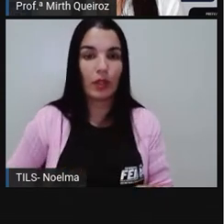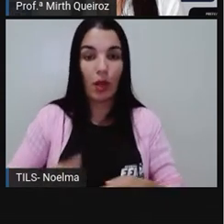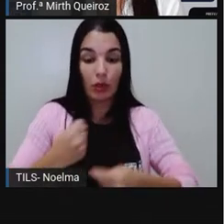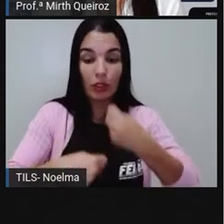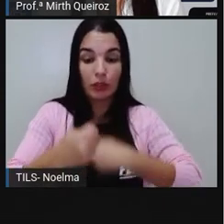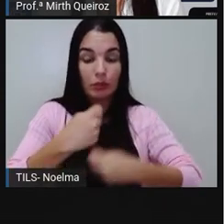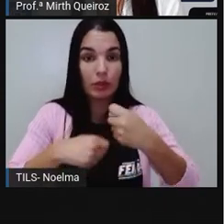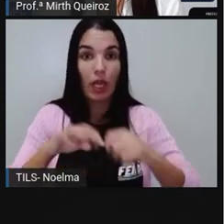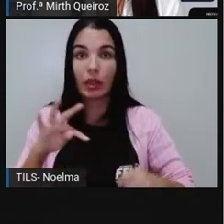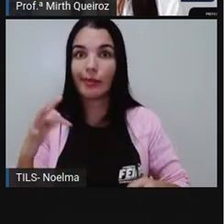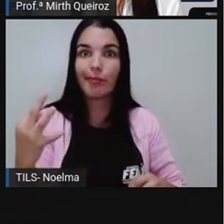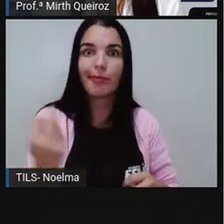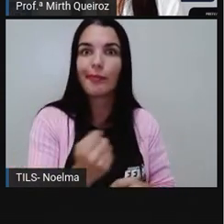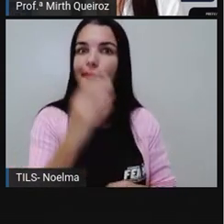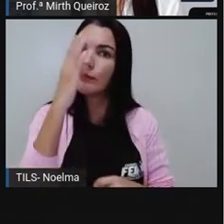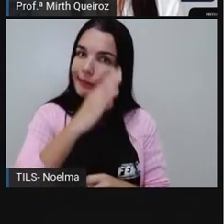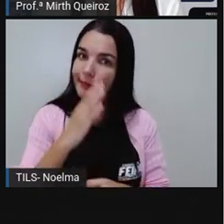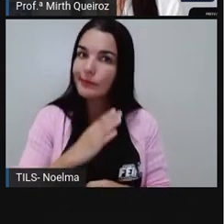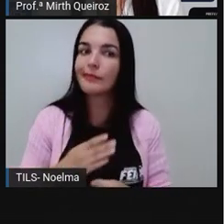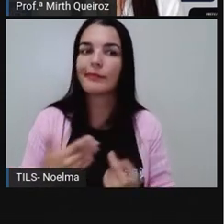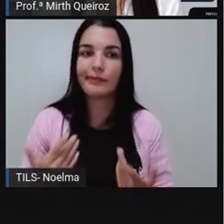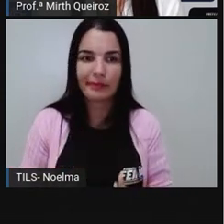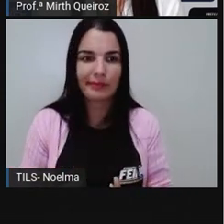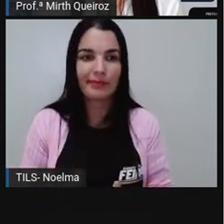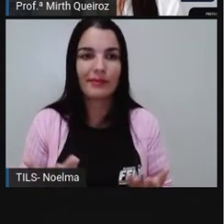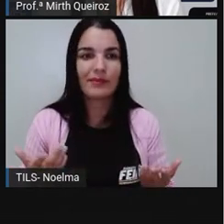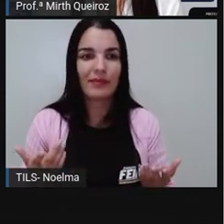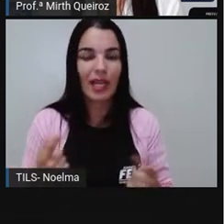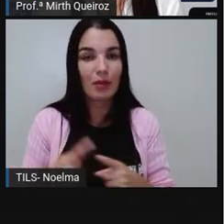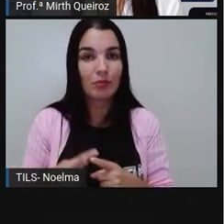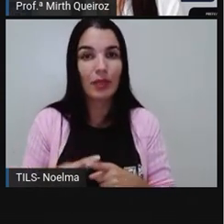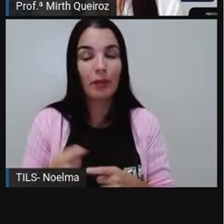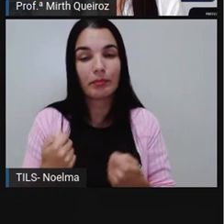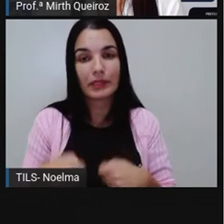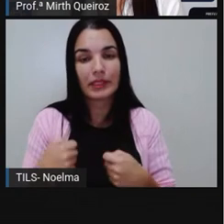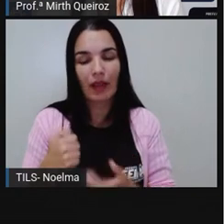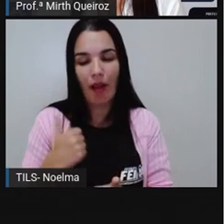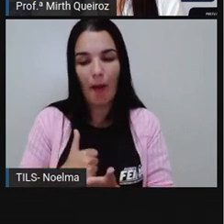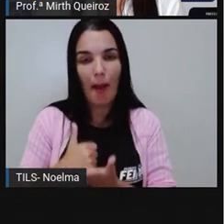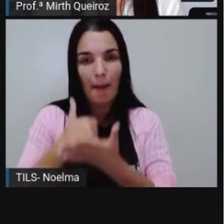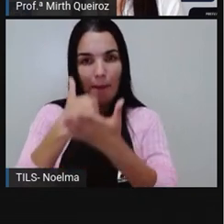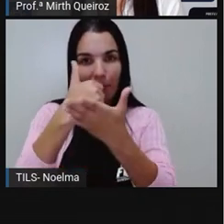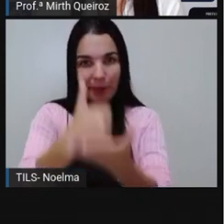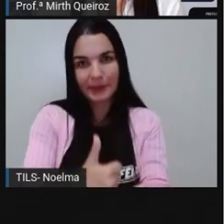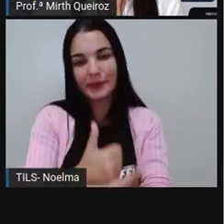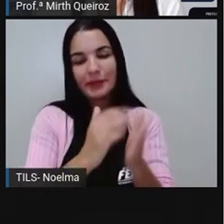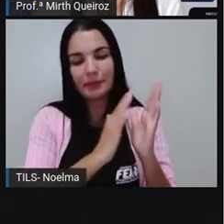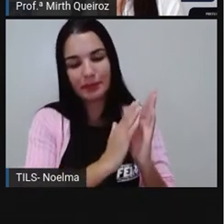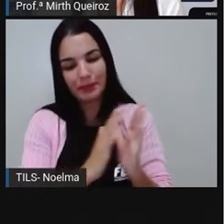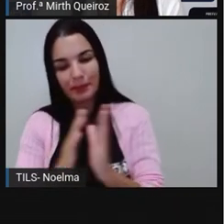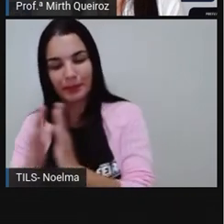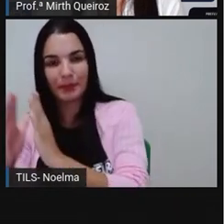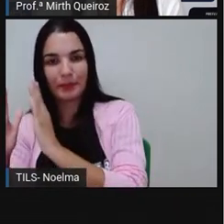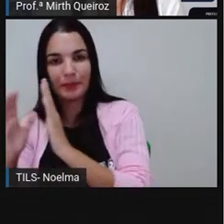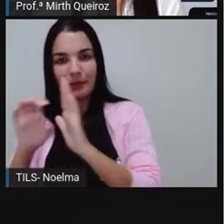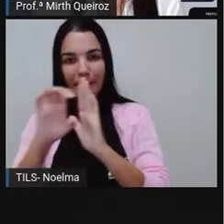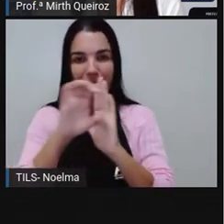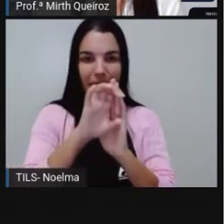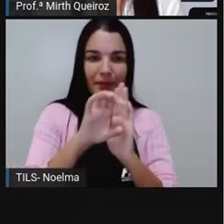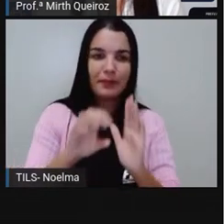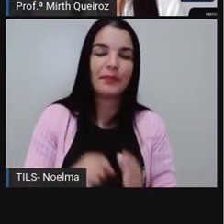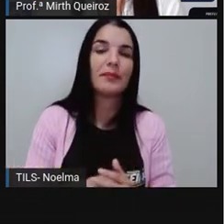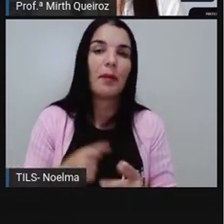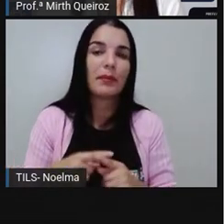administrar todo o país, né? Justamente com as capitanias hereditárias, já que serviria aí para